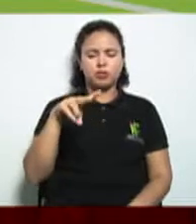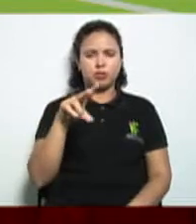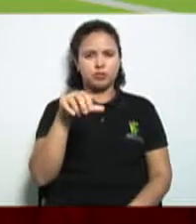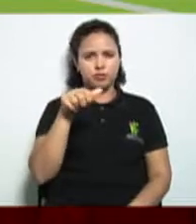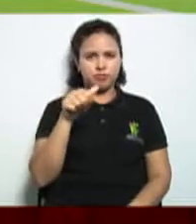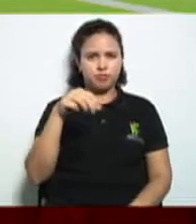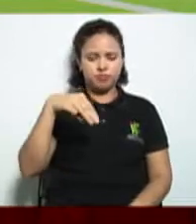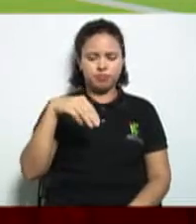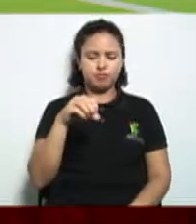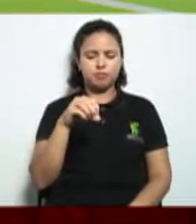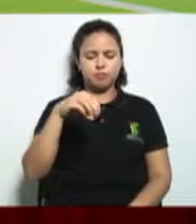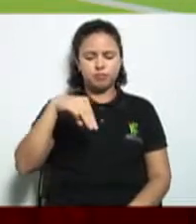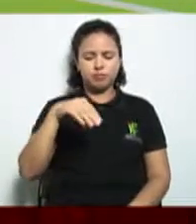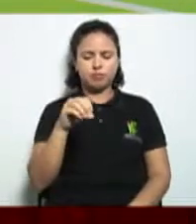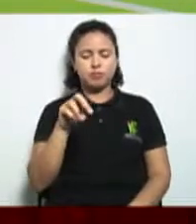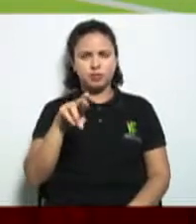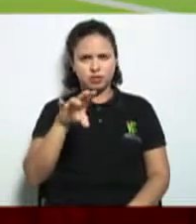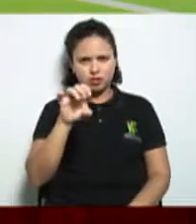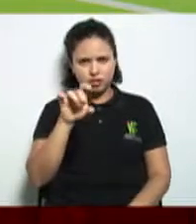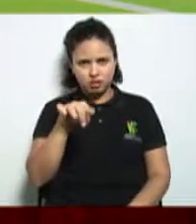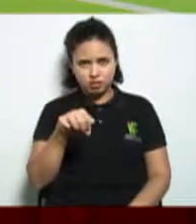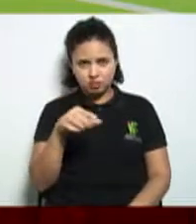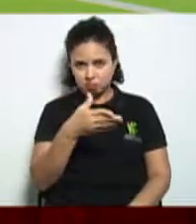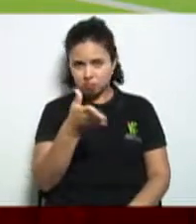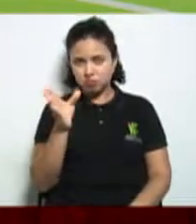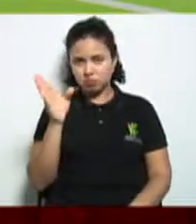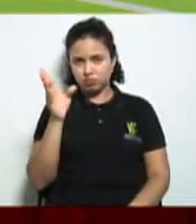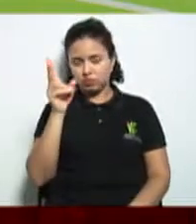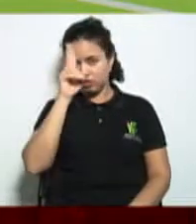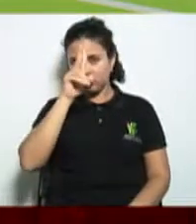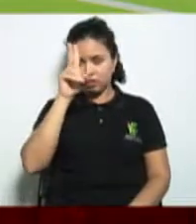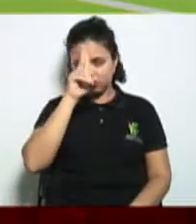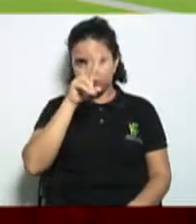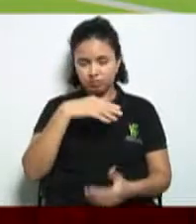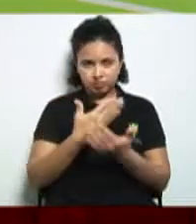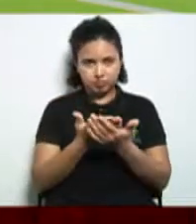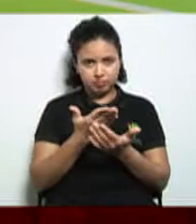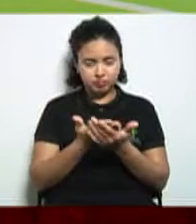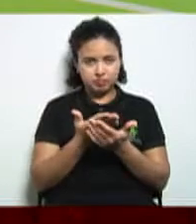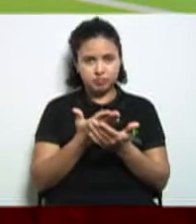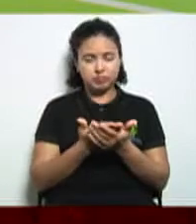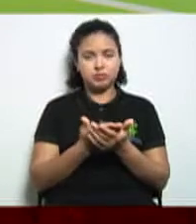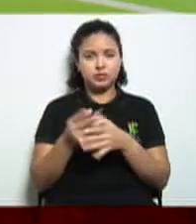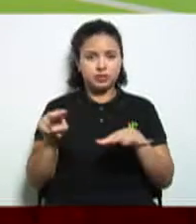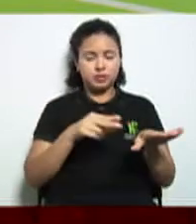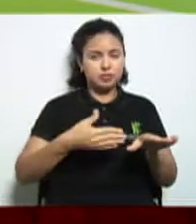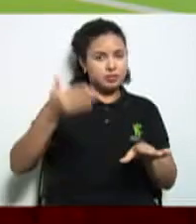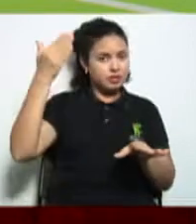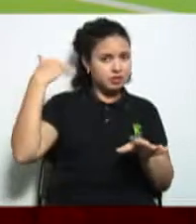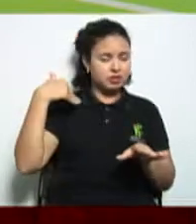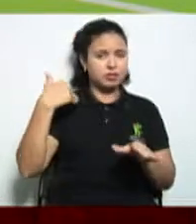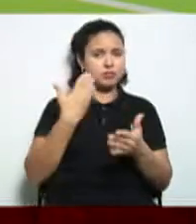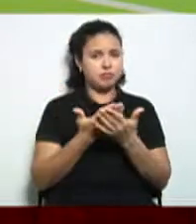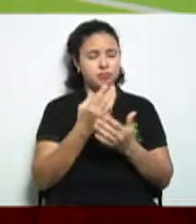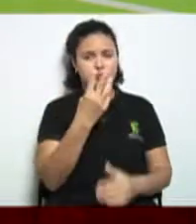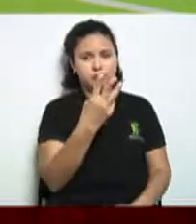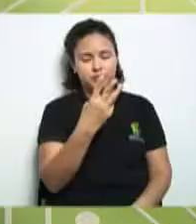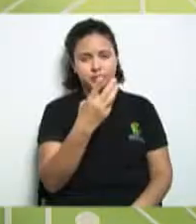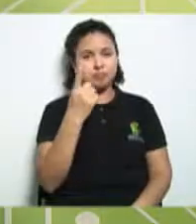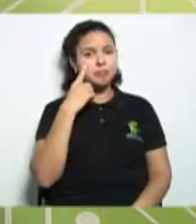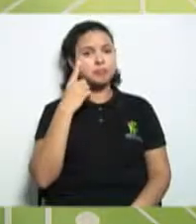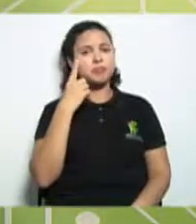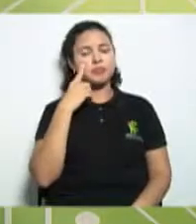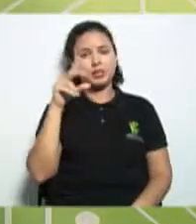professora Elisângela, lembram? Vamos relembrar a aula 3 para a gente não ficar com nenhum conteúdo, nenhuma dúvida para trás? Então vamos